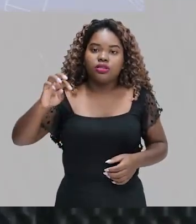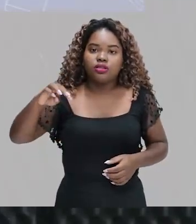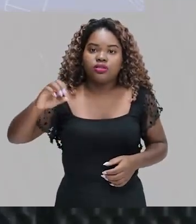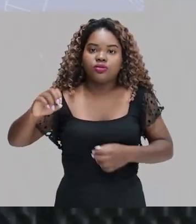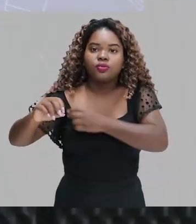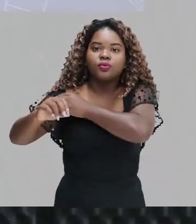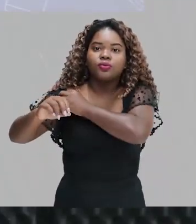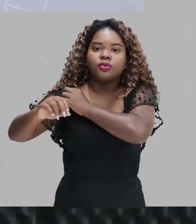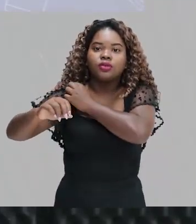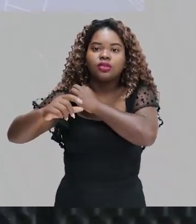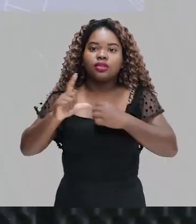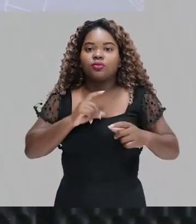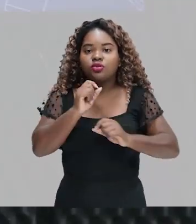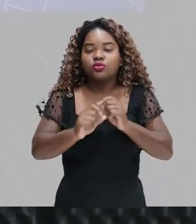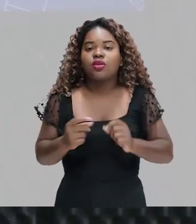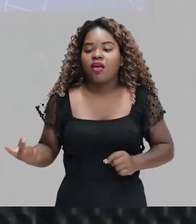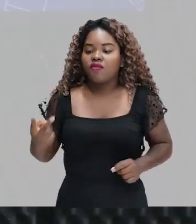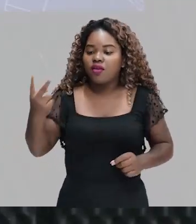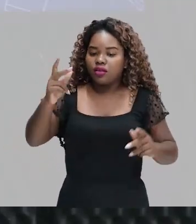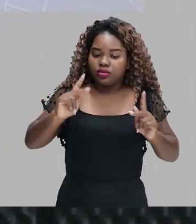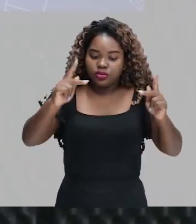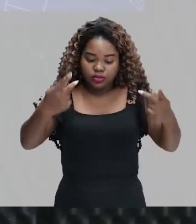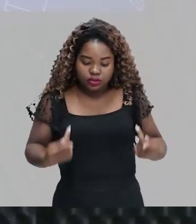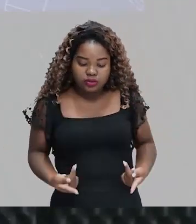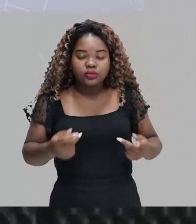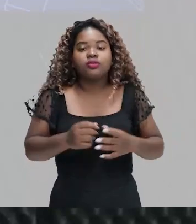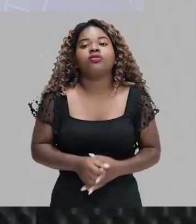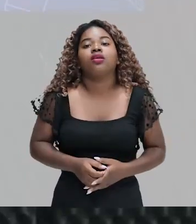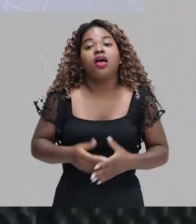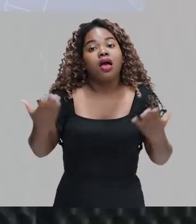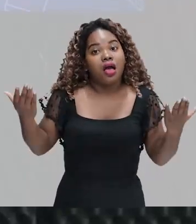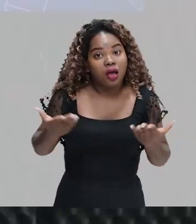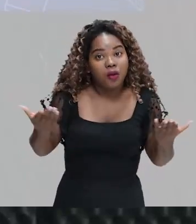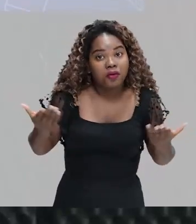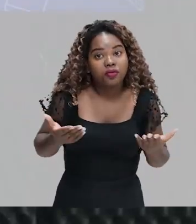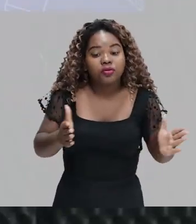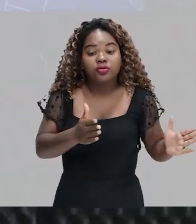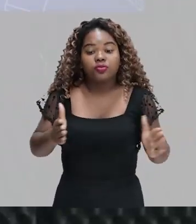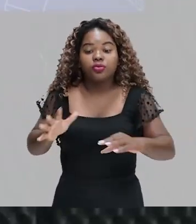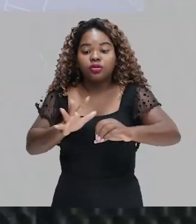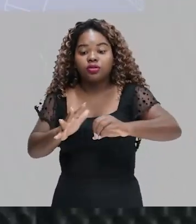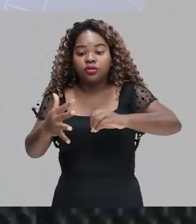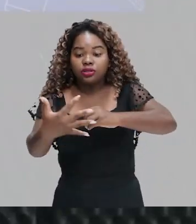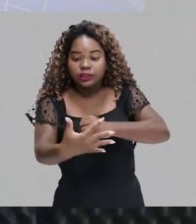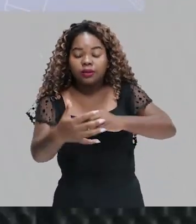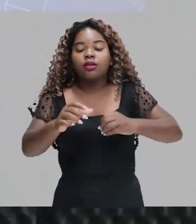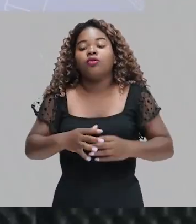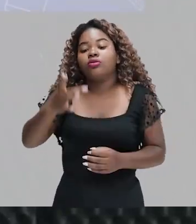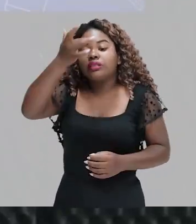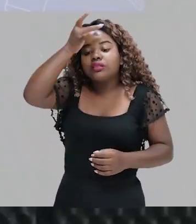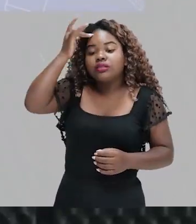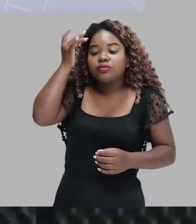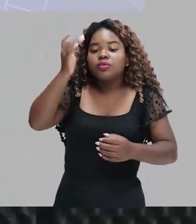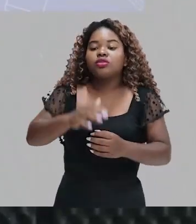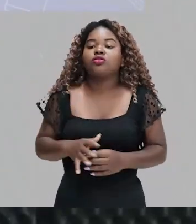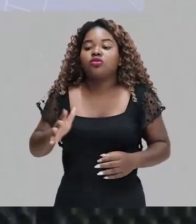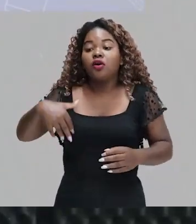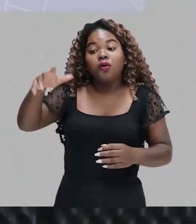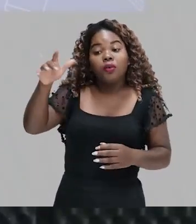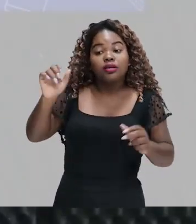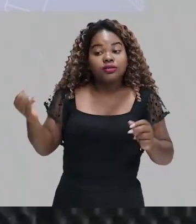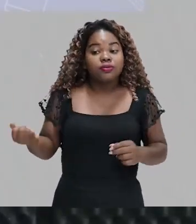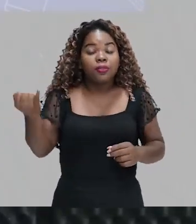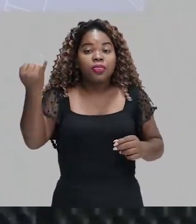disso. Valorização do ser humano. Num período onde a gente está em pandemia, e olha o que eu estou falando de hoje, no período onde está em pandemia, onde as pessoas são mais importantes